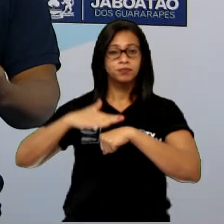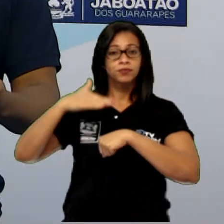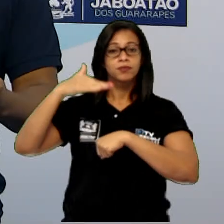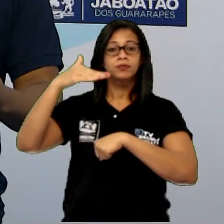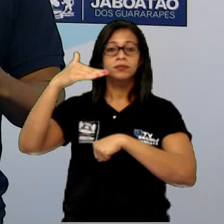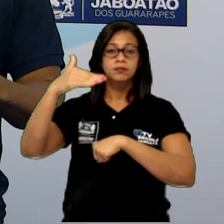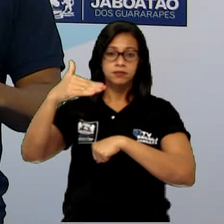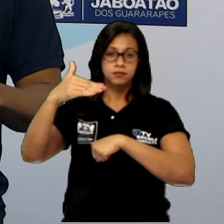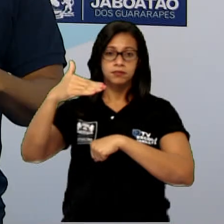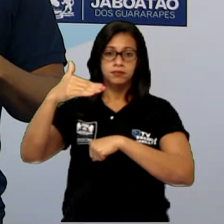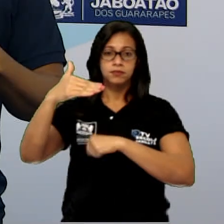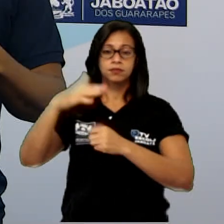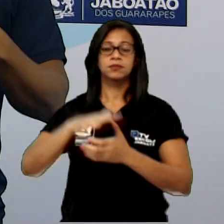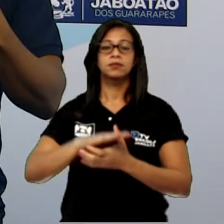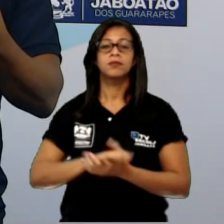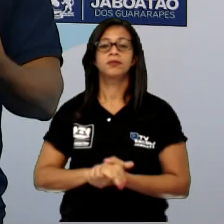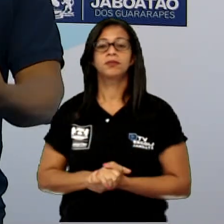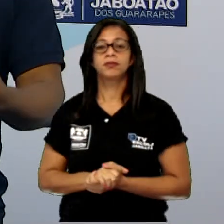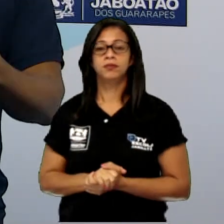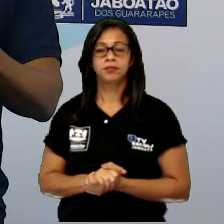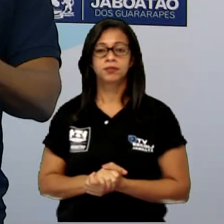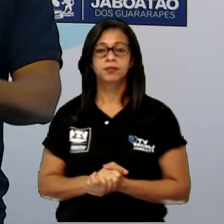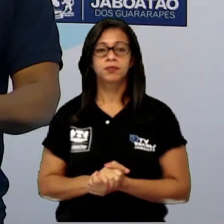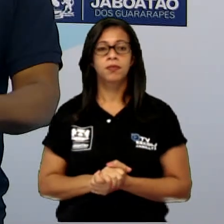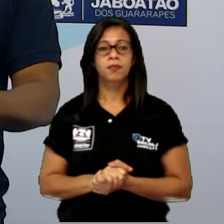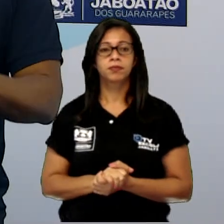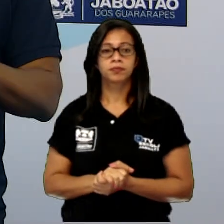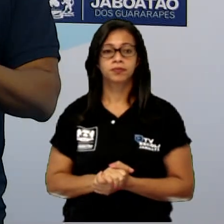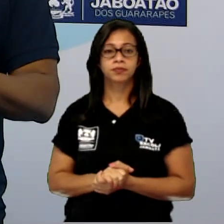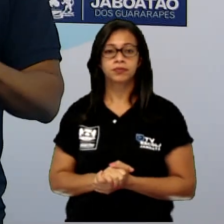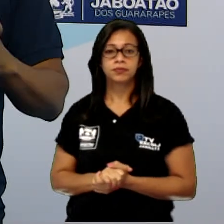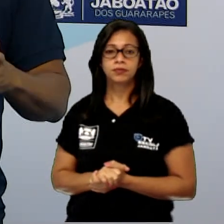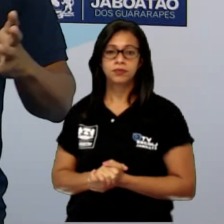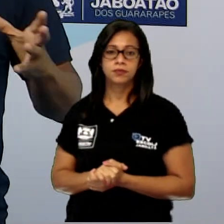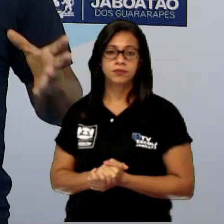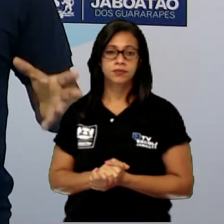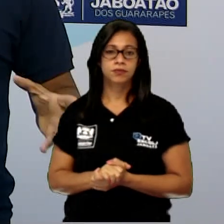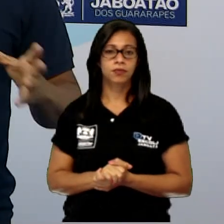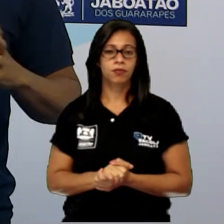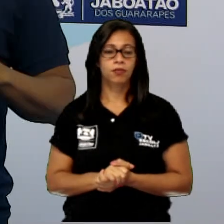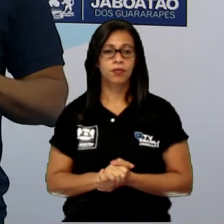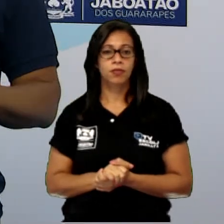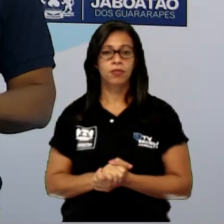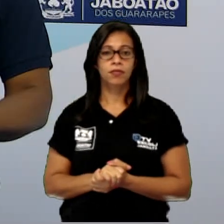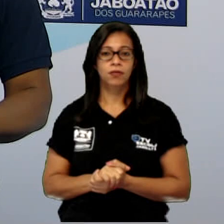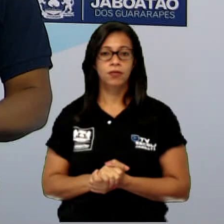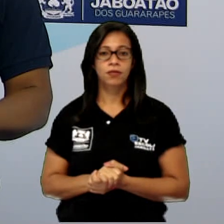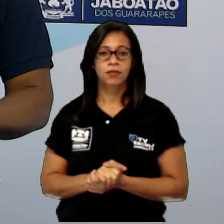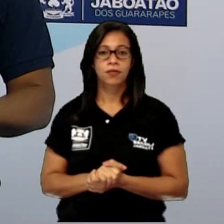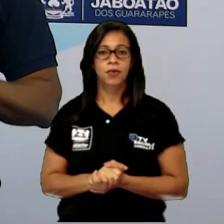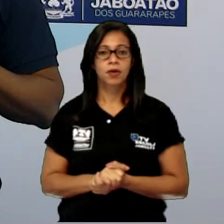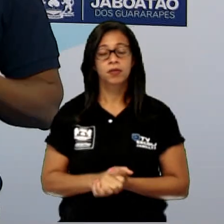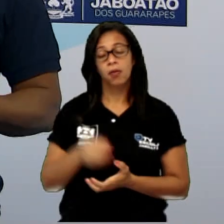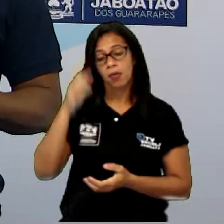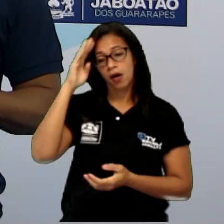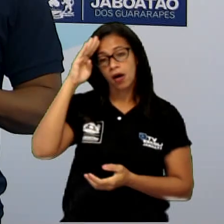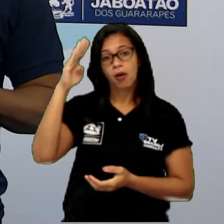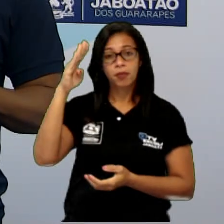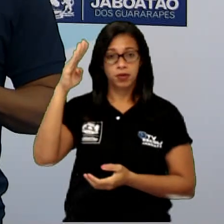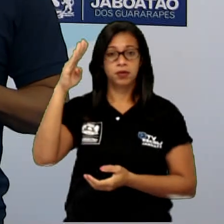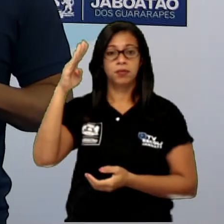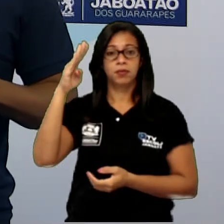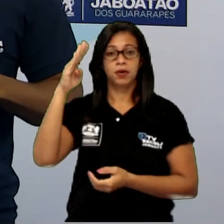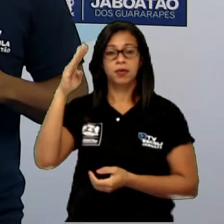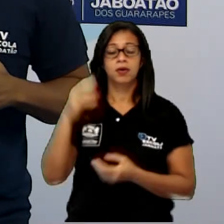nas rochas é o fator principal da formação do solo.